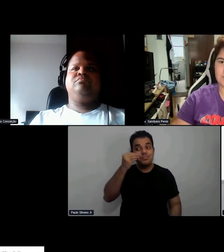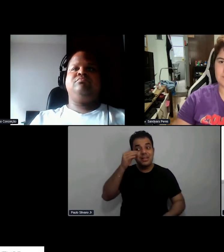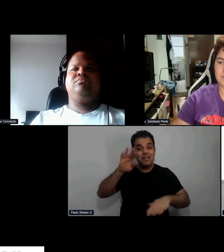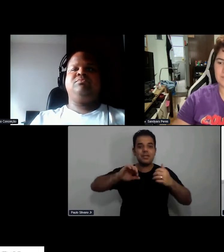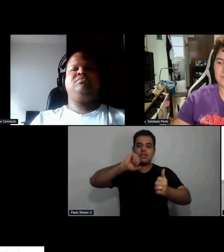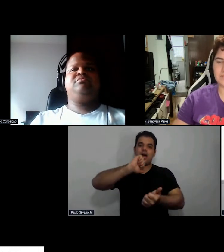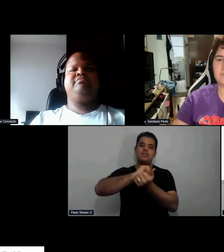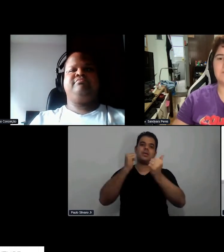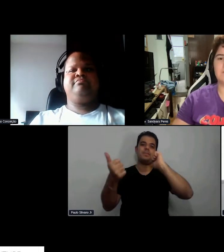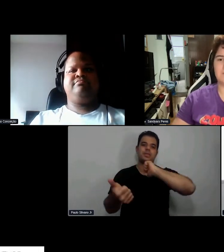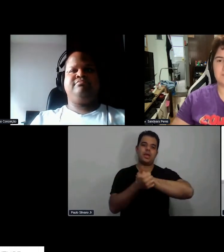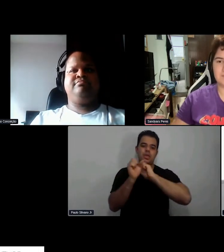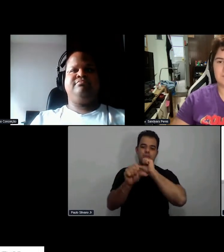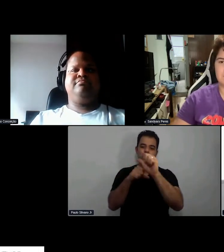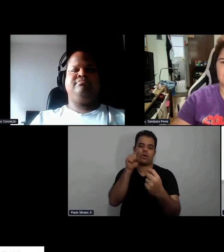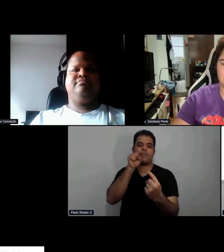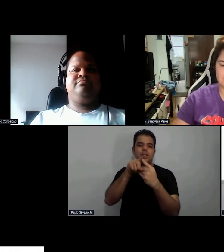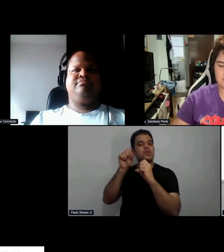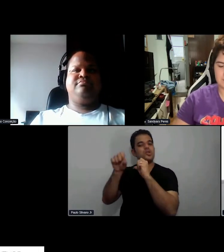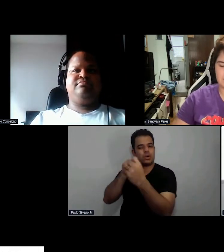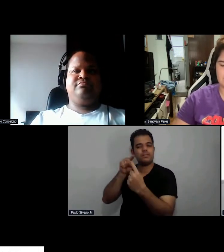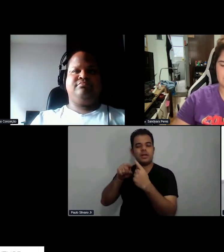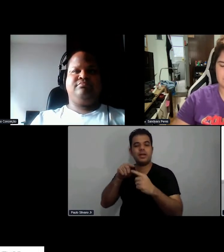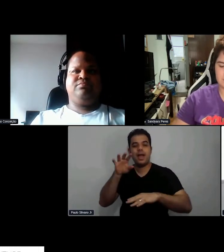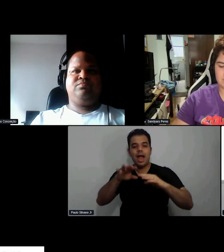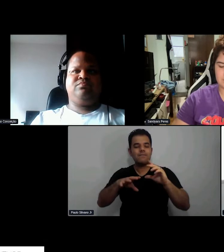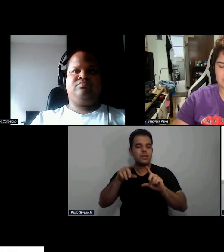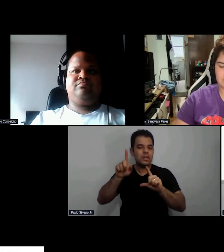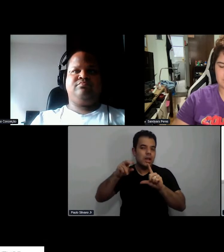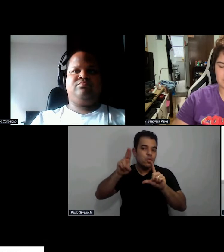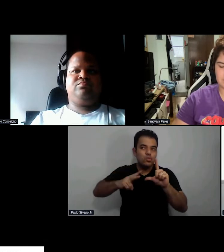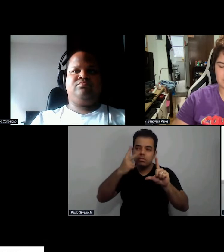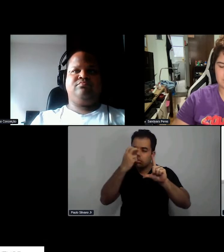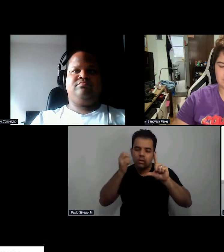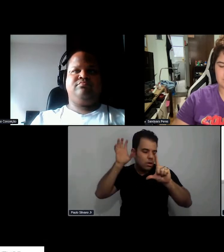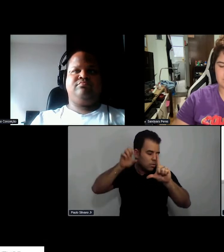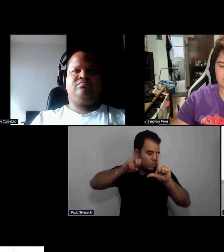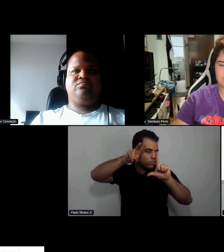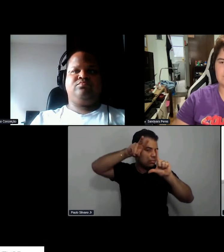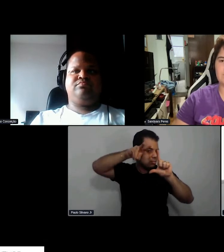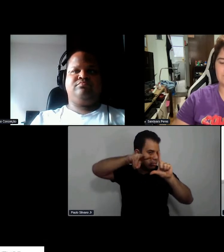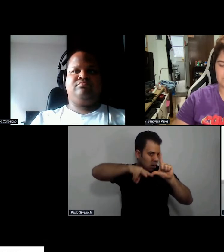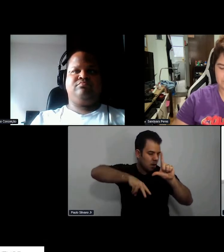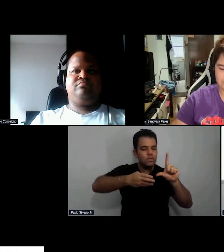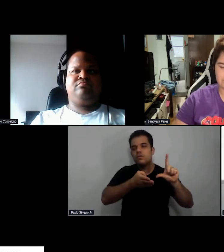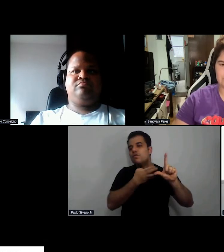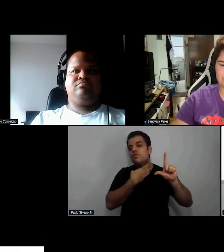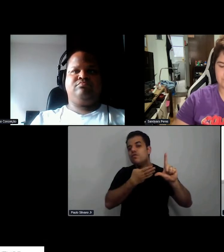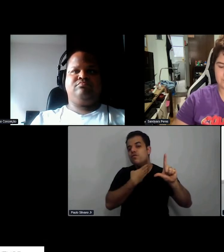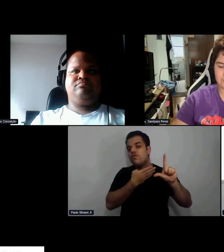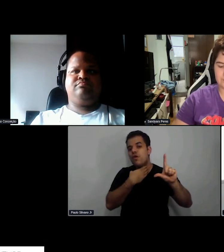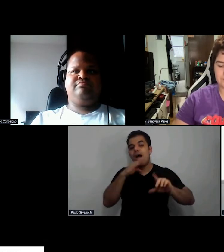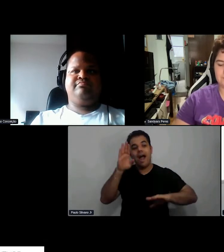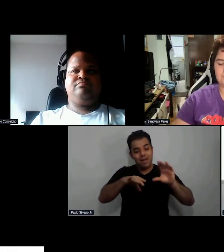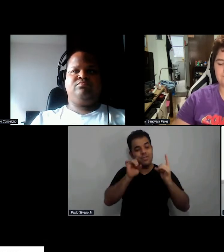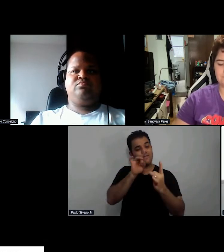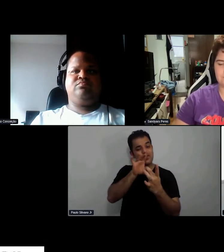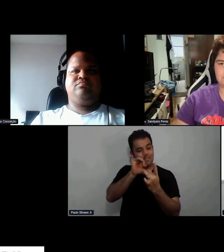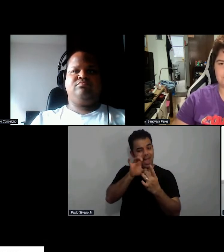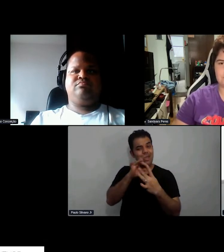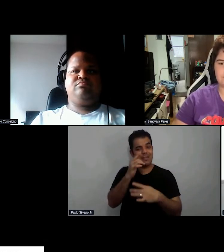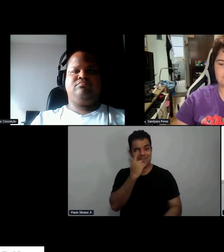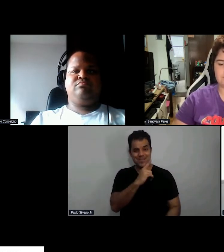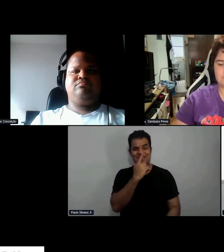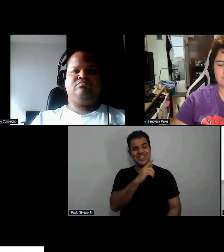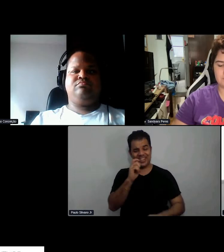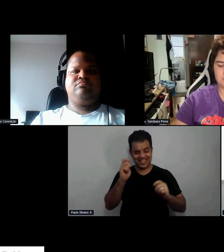porque a pessoa que usa um leitor de tela, por exemplo, muitas das vezes o leitor de tela traz todos os feedbacks, mas você